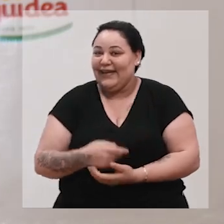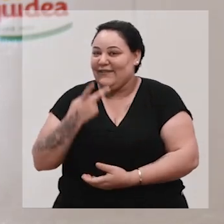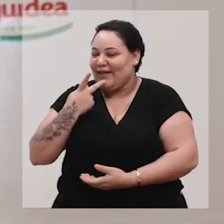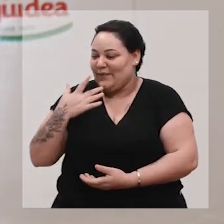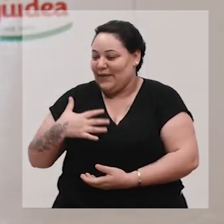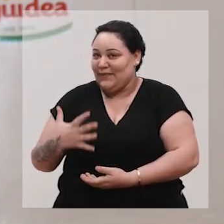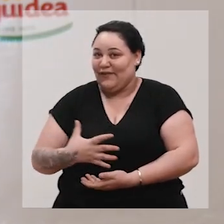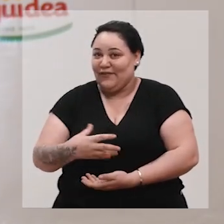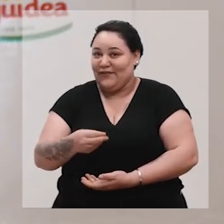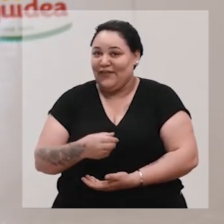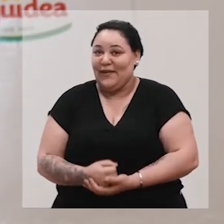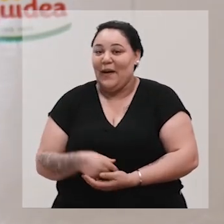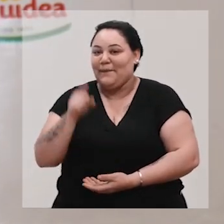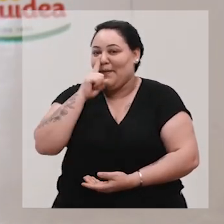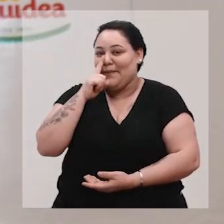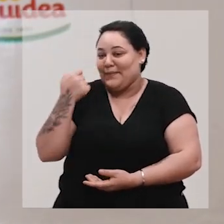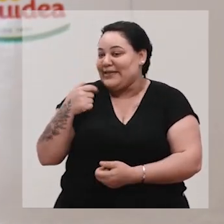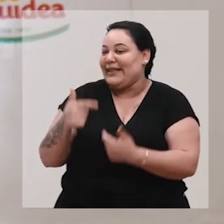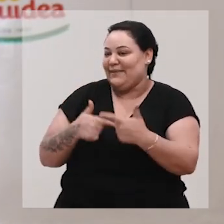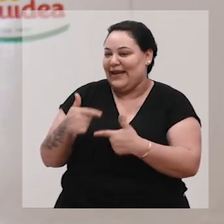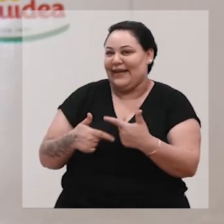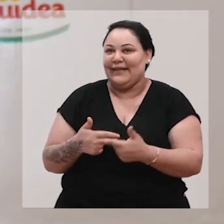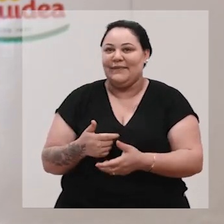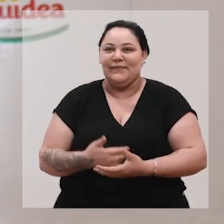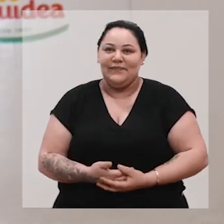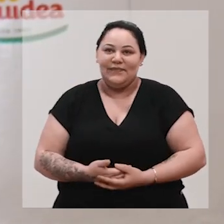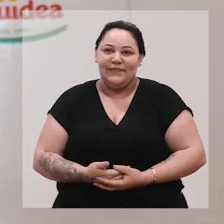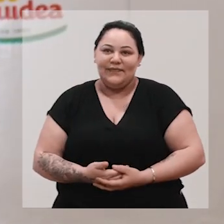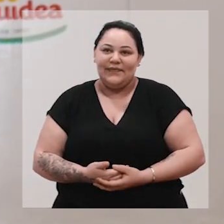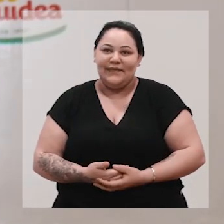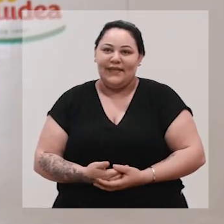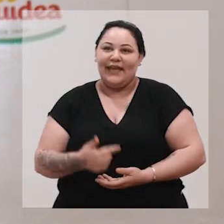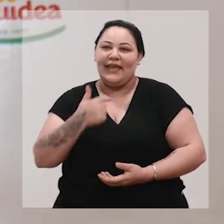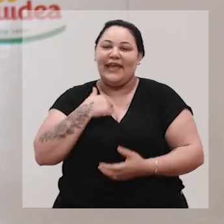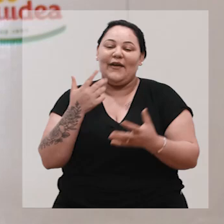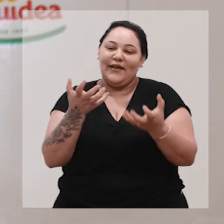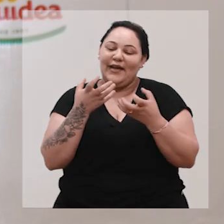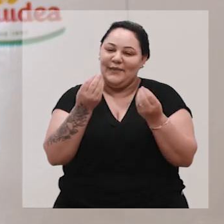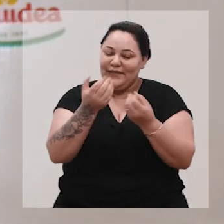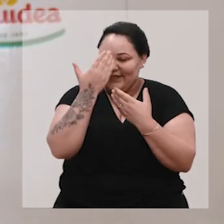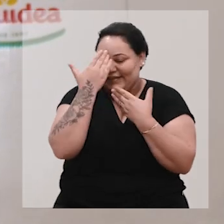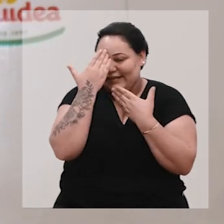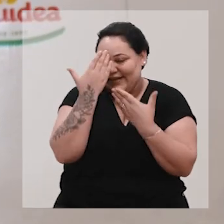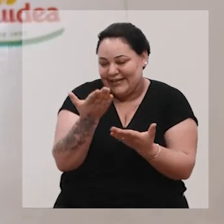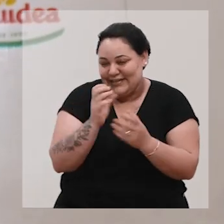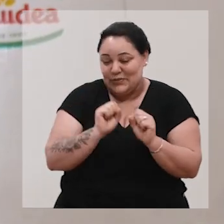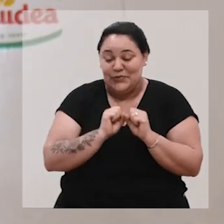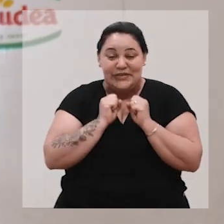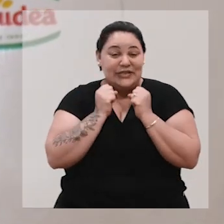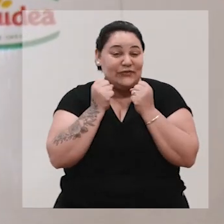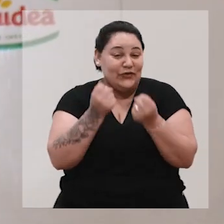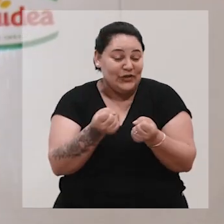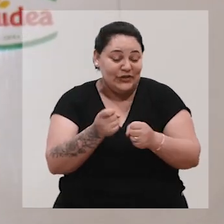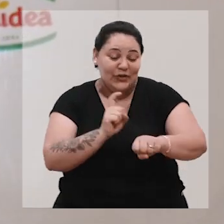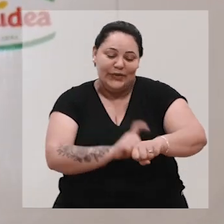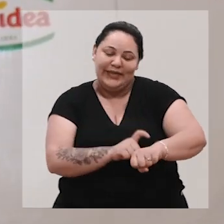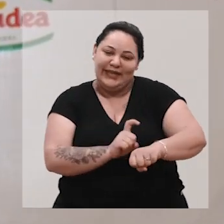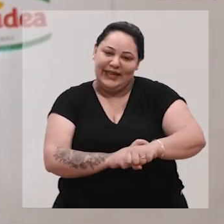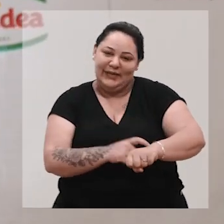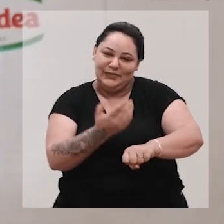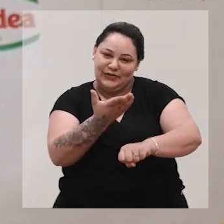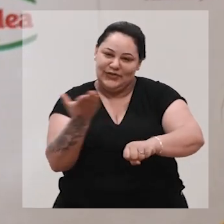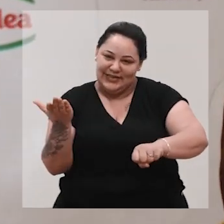nenê também, eu digo assim, mamãe tem que trabalhar, né? E eu quero muito, então, aqui agradecer o esforço, né, e o